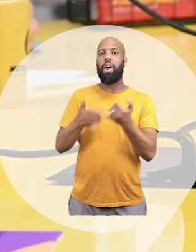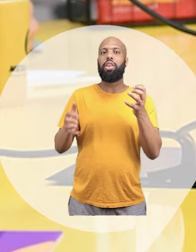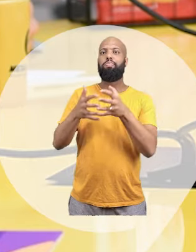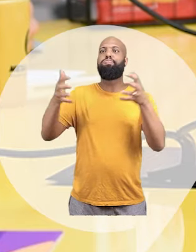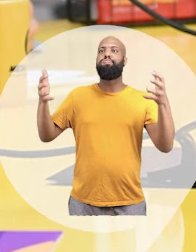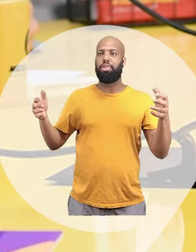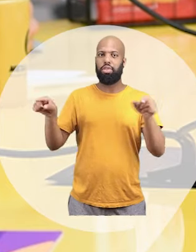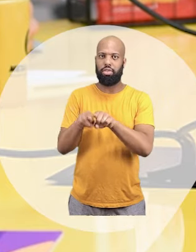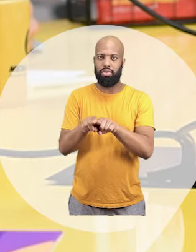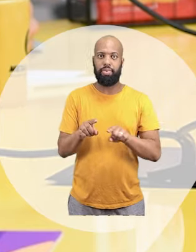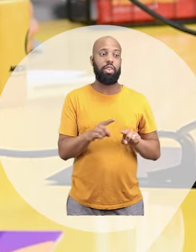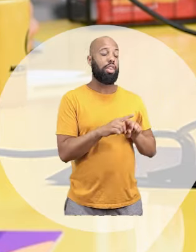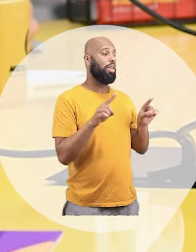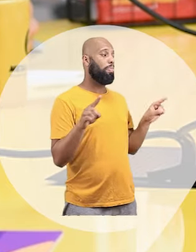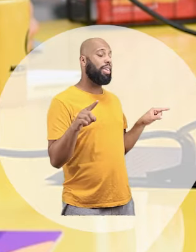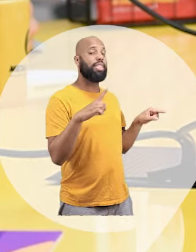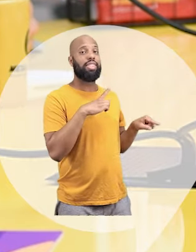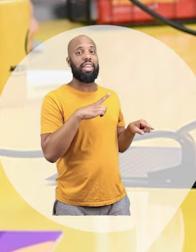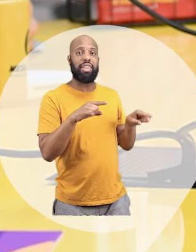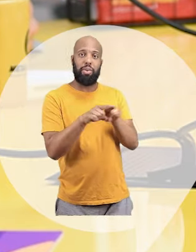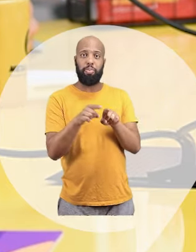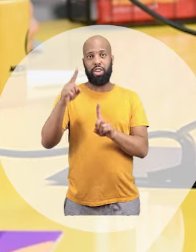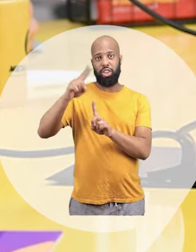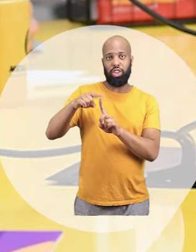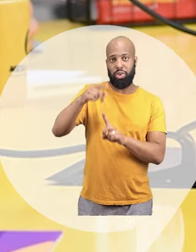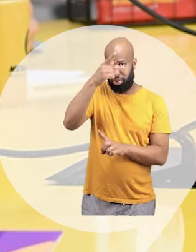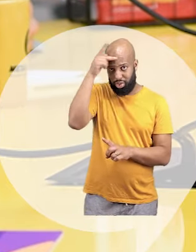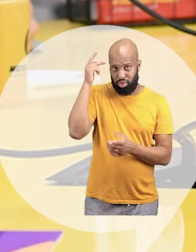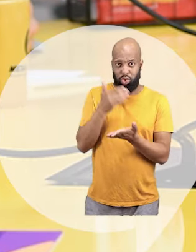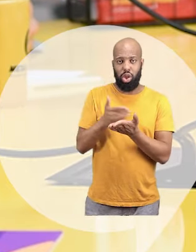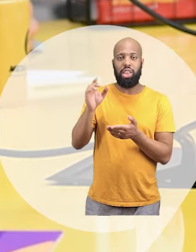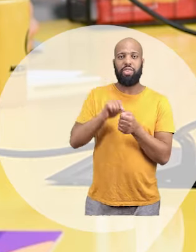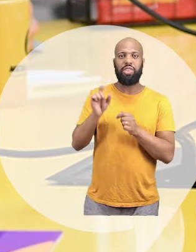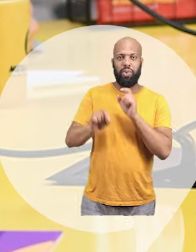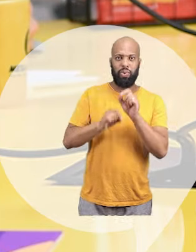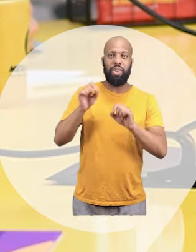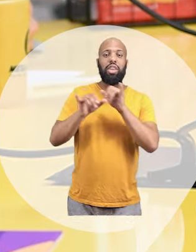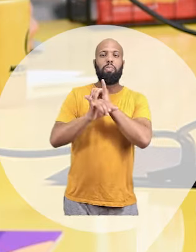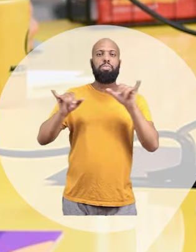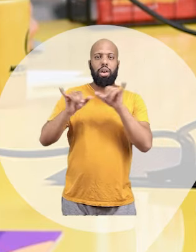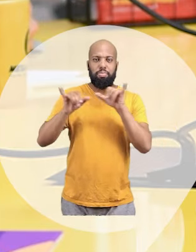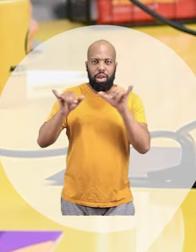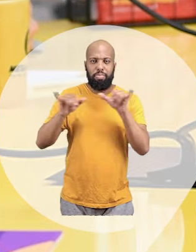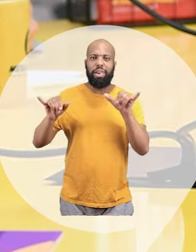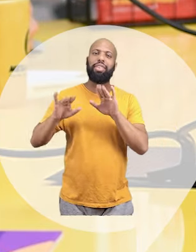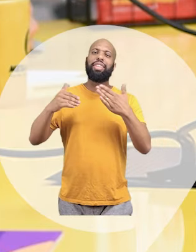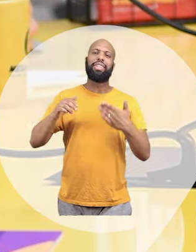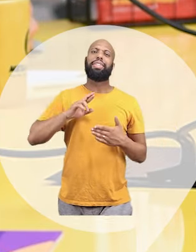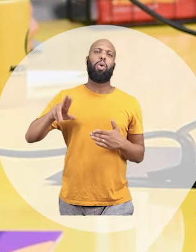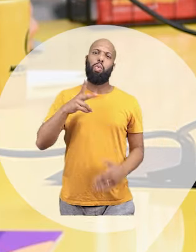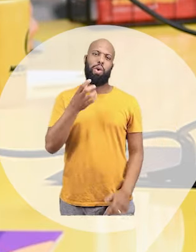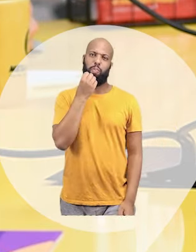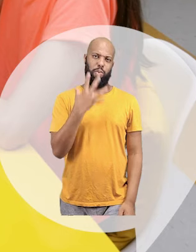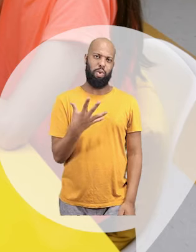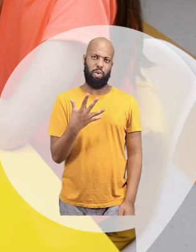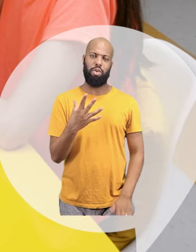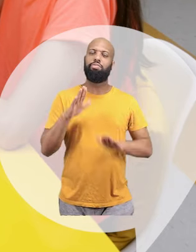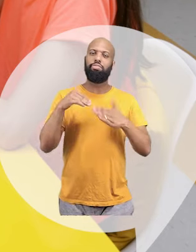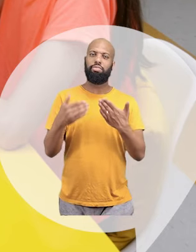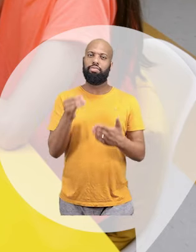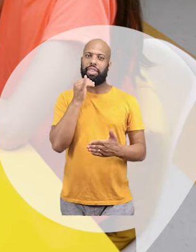é muito expansiva Só que também tem aquele tipo de pessoa que começa a fazer assim umas publicidades que não não são